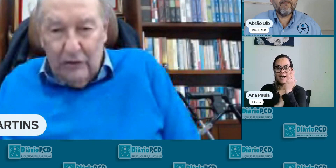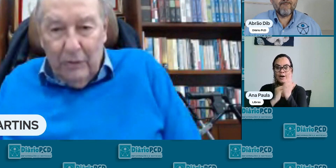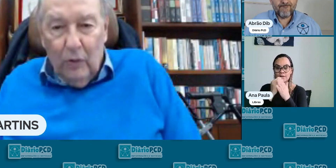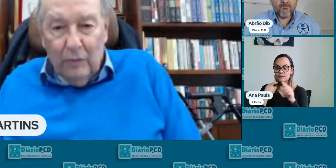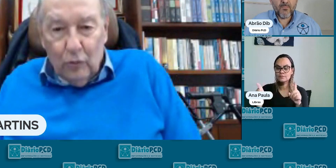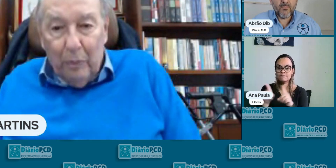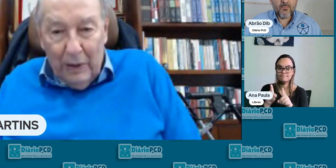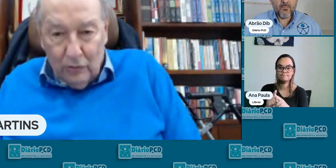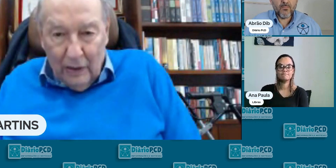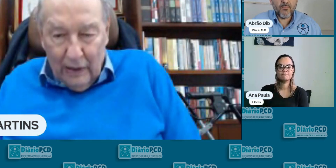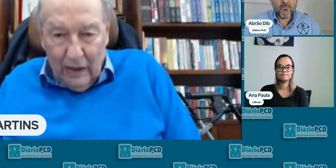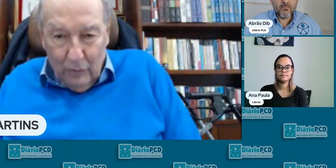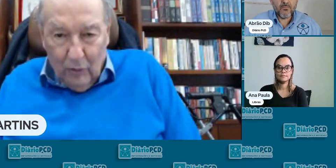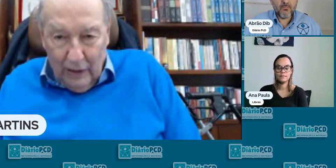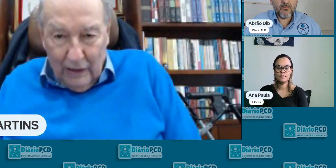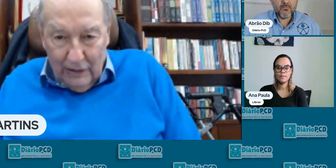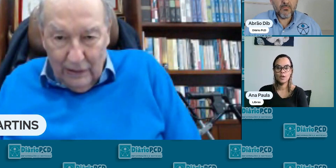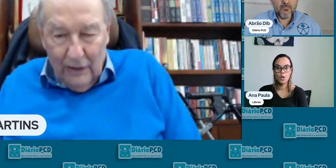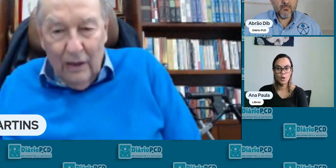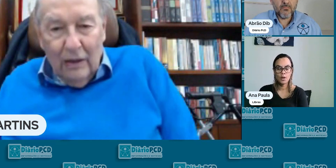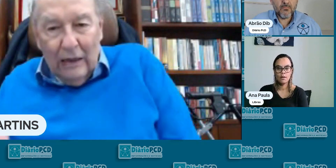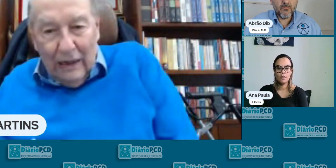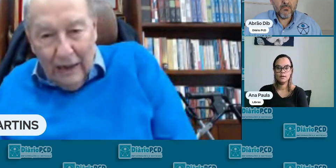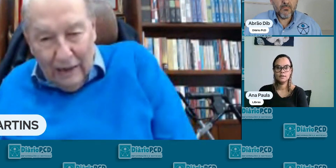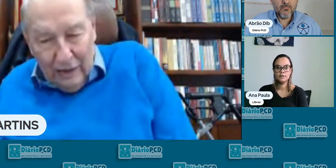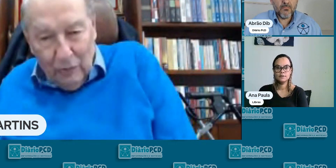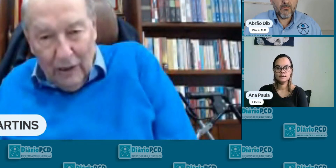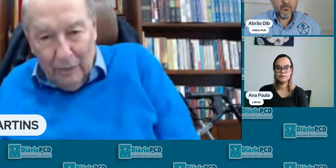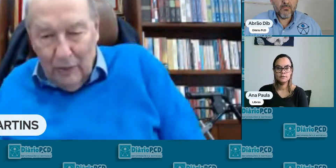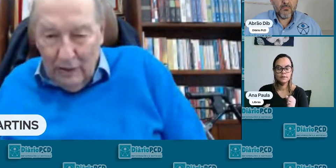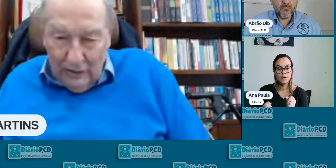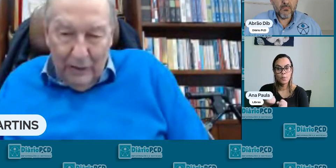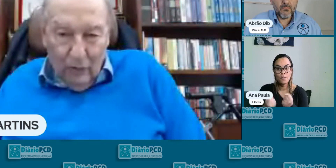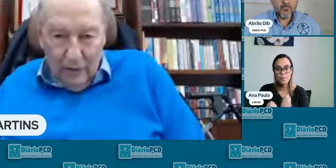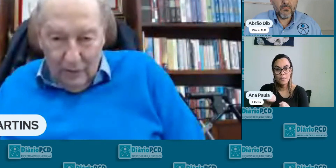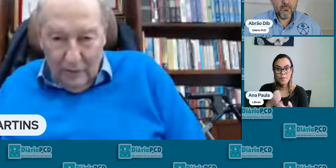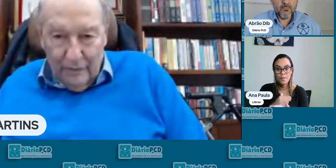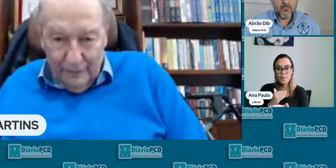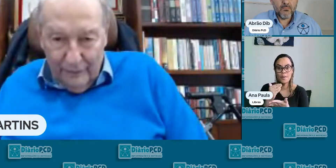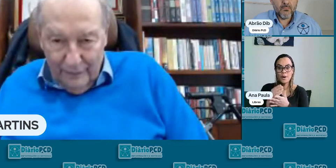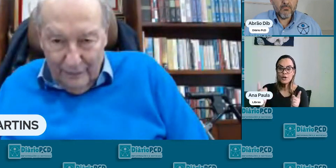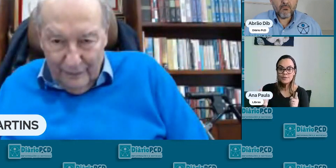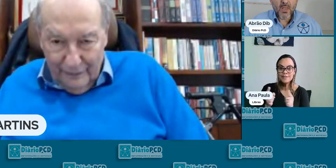nós diminuirmos o peso da carga burocrática, essa carga tributária poderia ser menor.